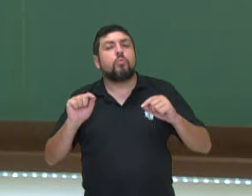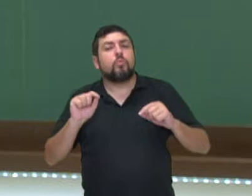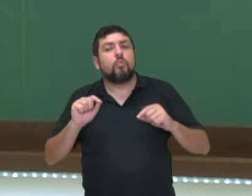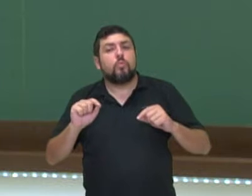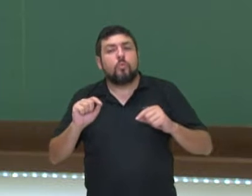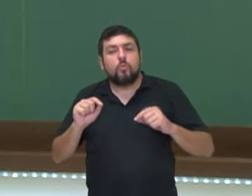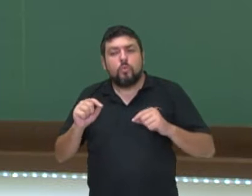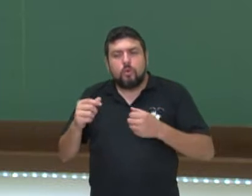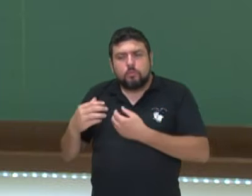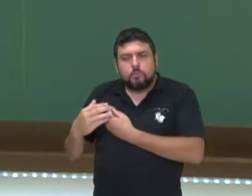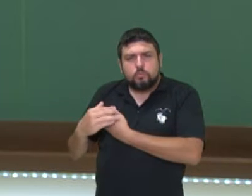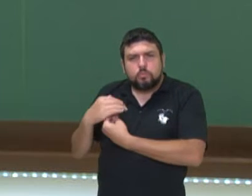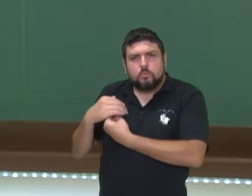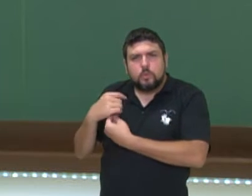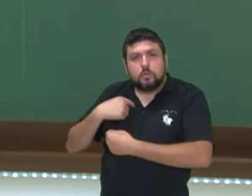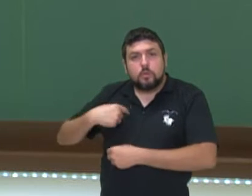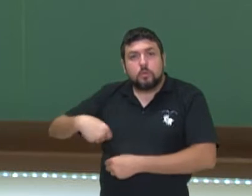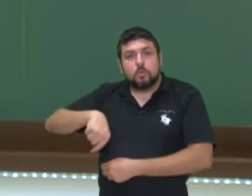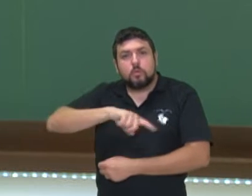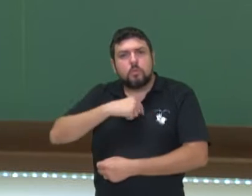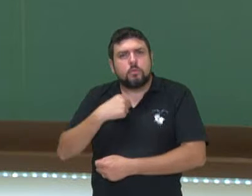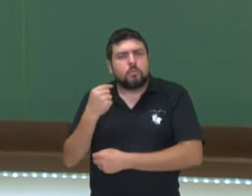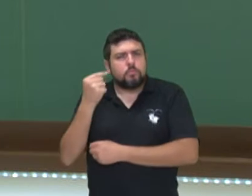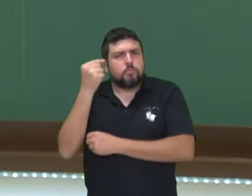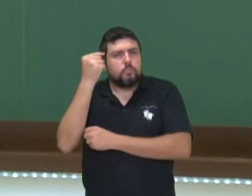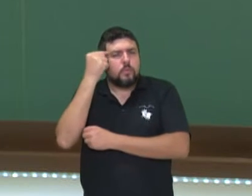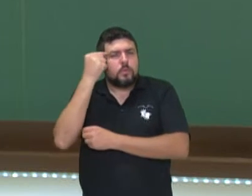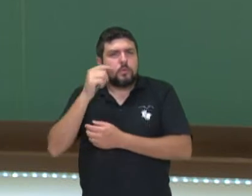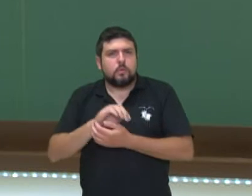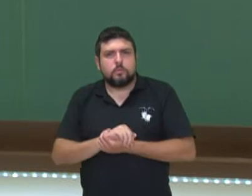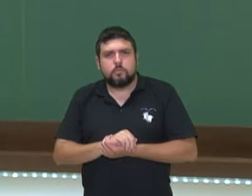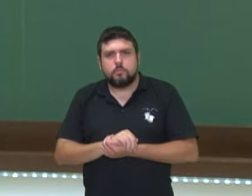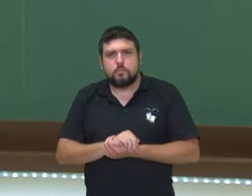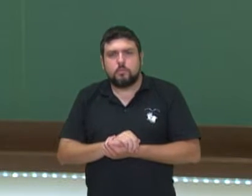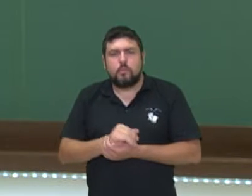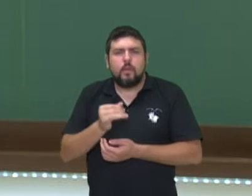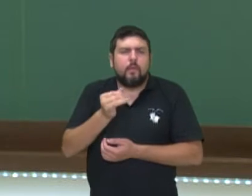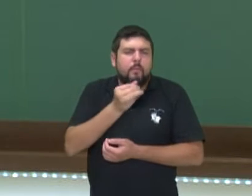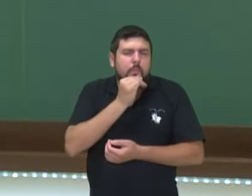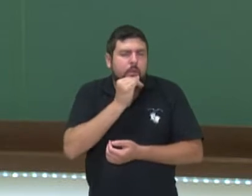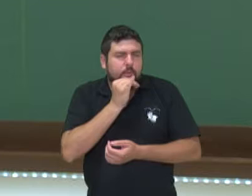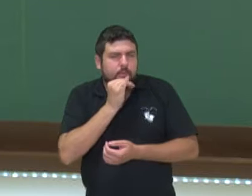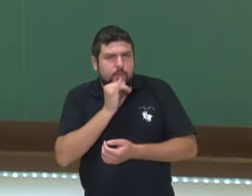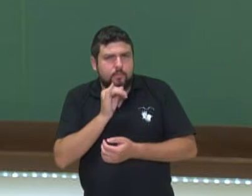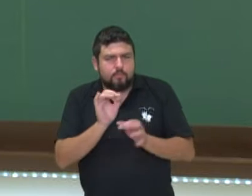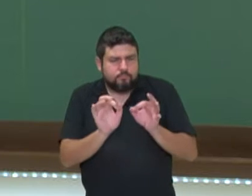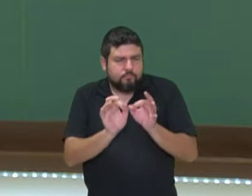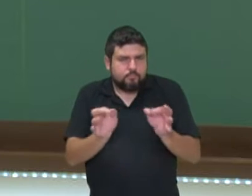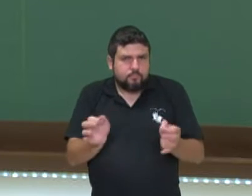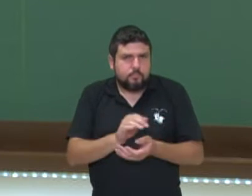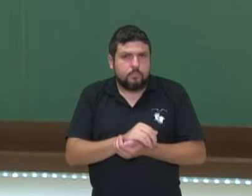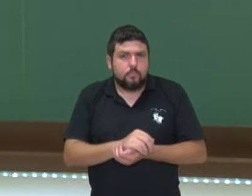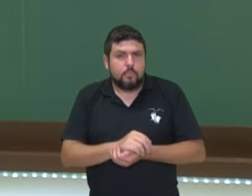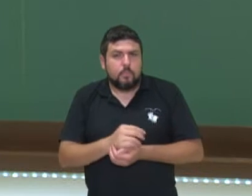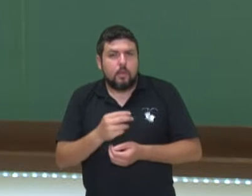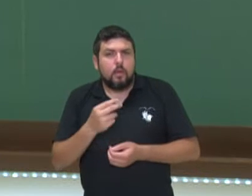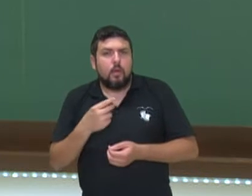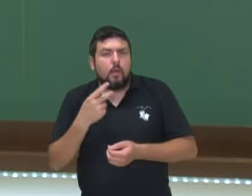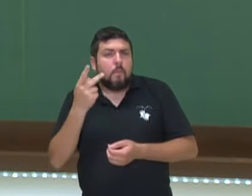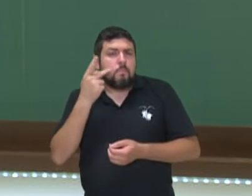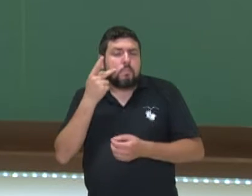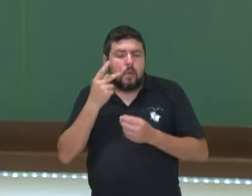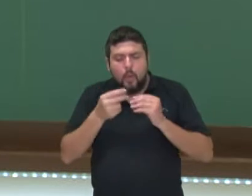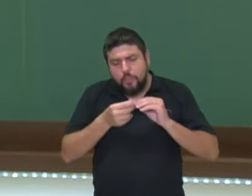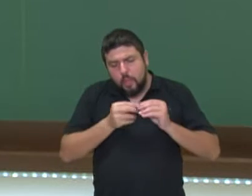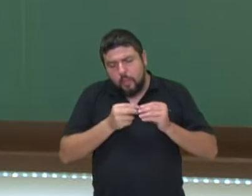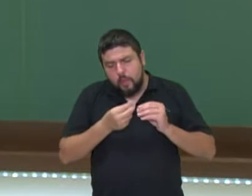este mandamento da razão. Vou jogar, tô com um papelzinho de bala ali, não tem onde jogar, vou jogar no